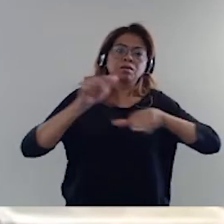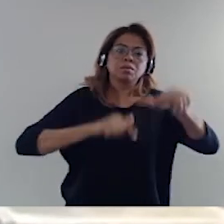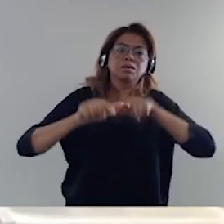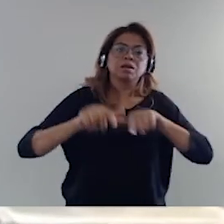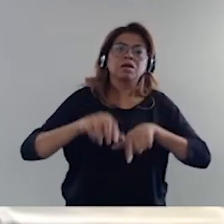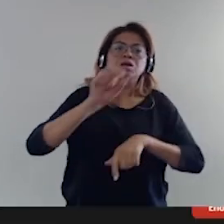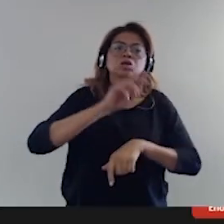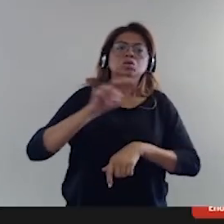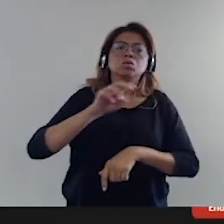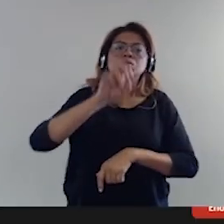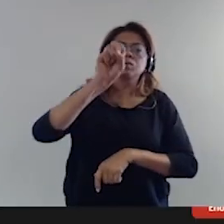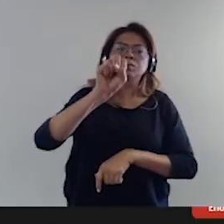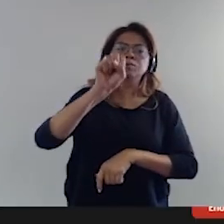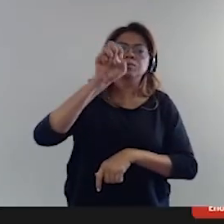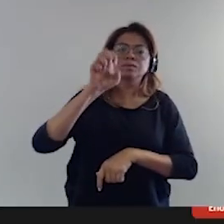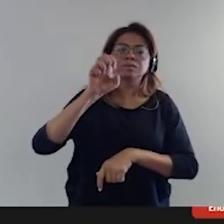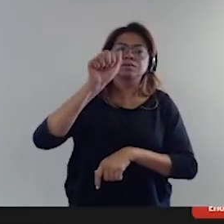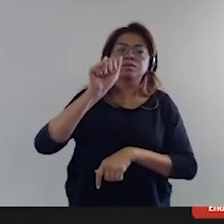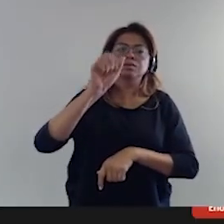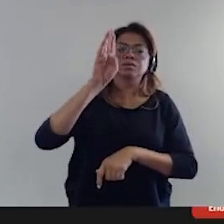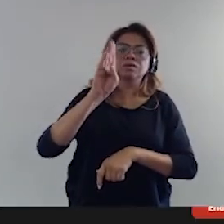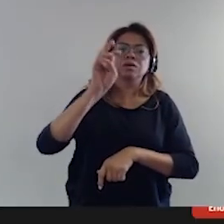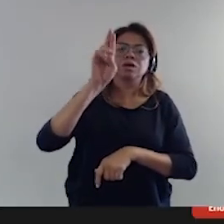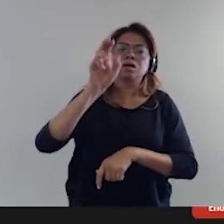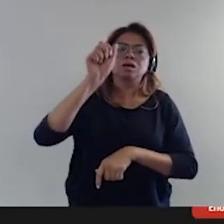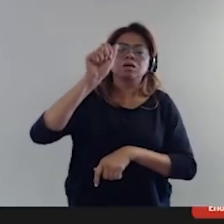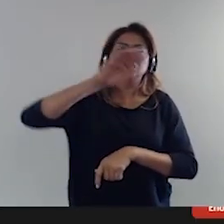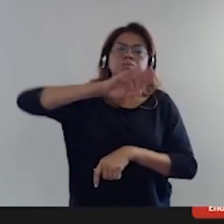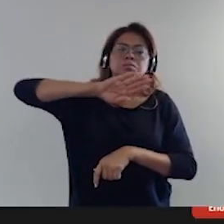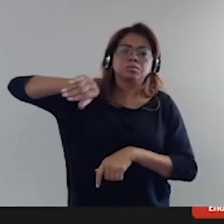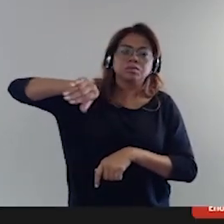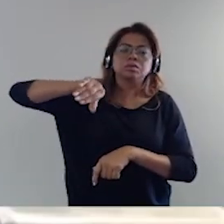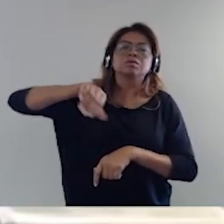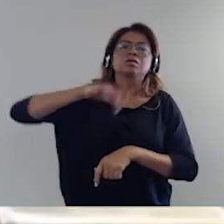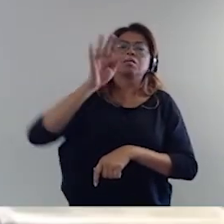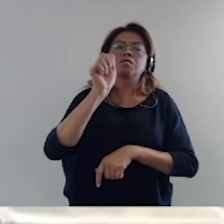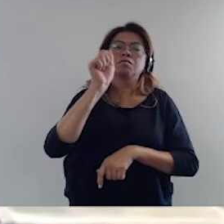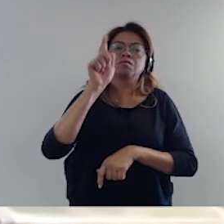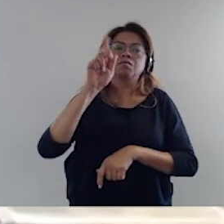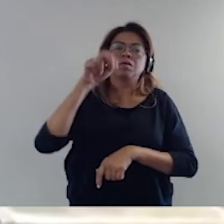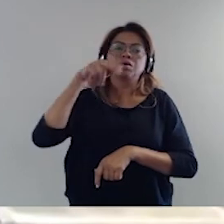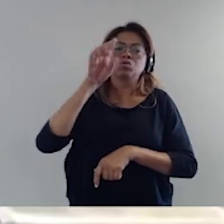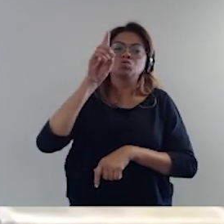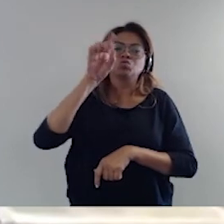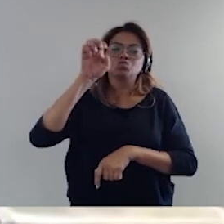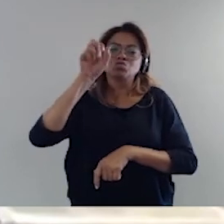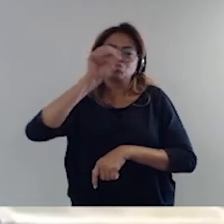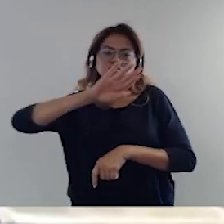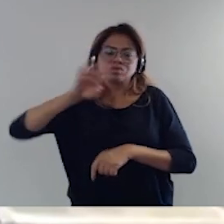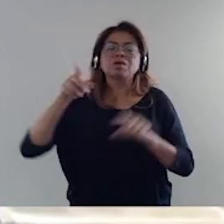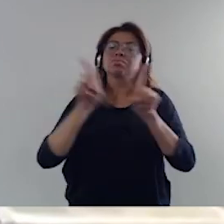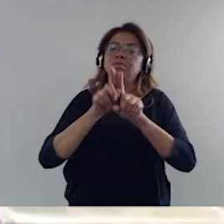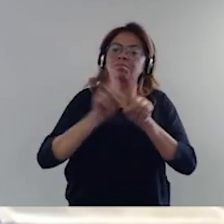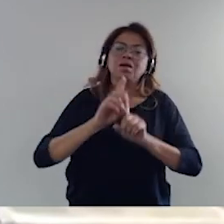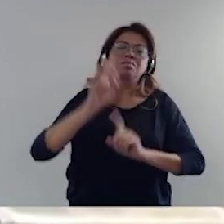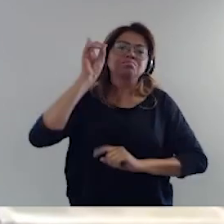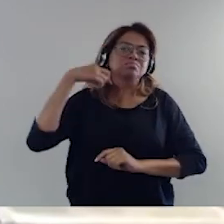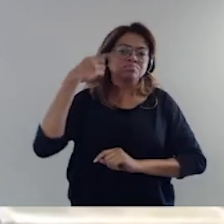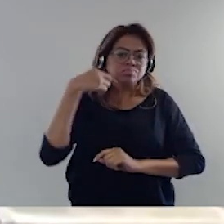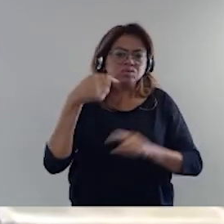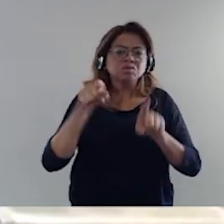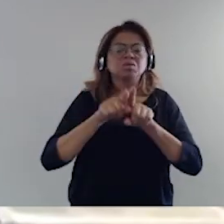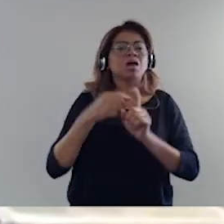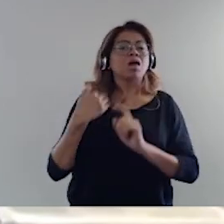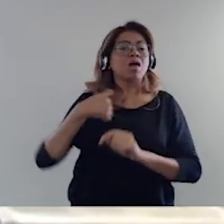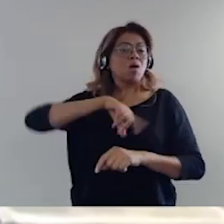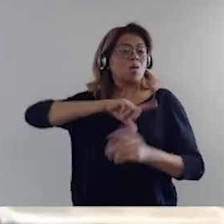Seabra Fagundes, tanto o velho e grande jurista Miguel Seabra Fagundes, quanto o Eduardo Seabra Fagundes. Fui estagiário deles no início